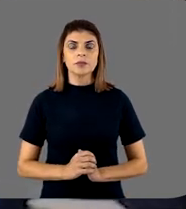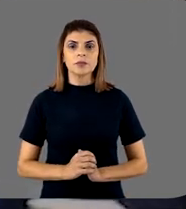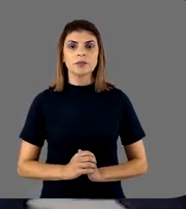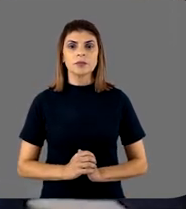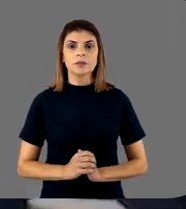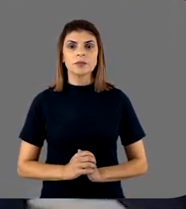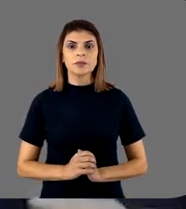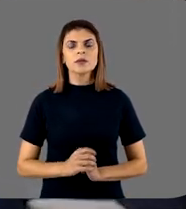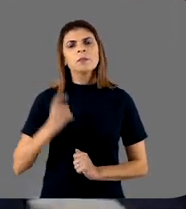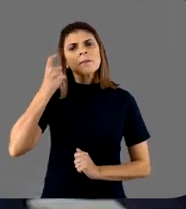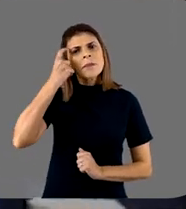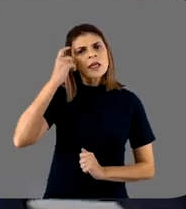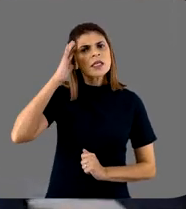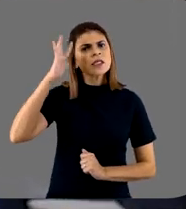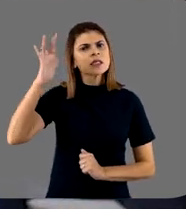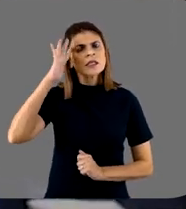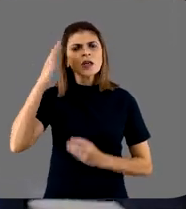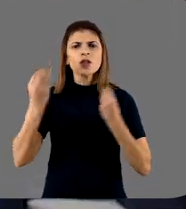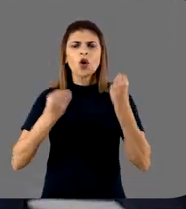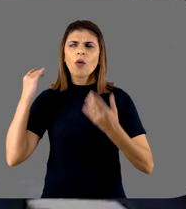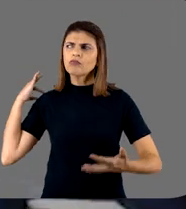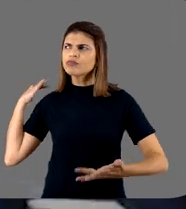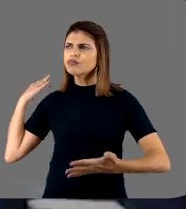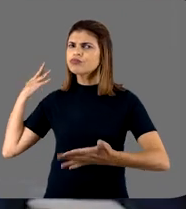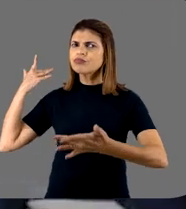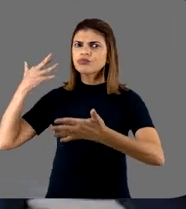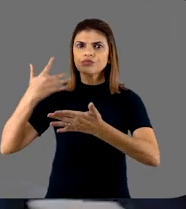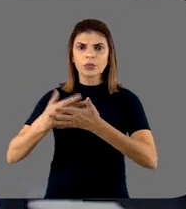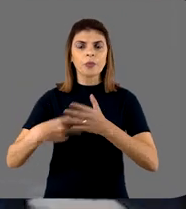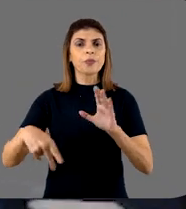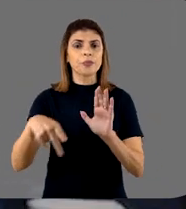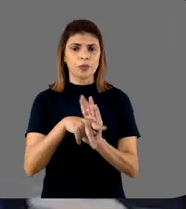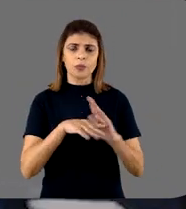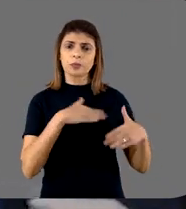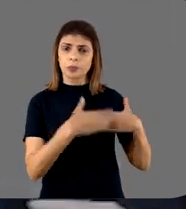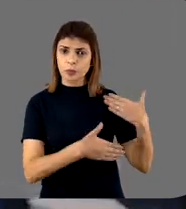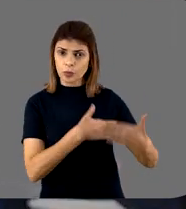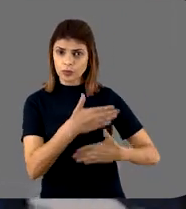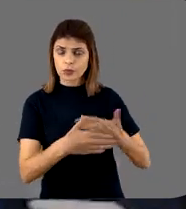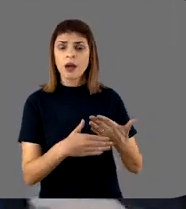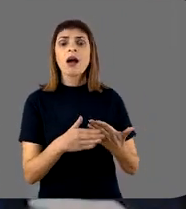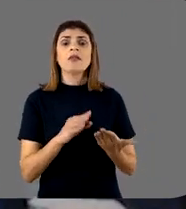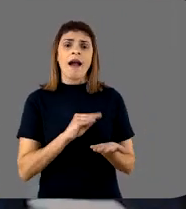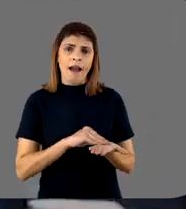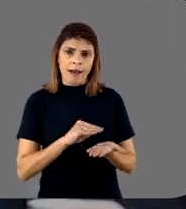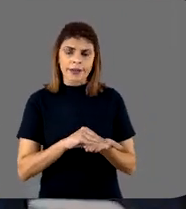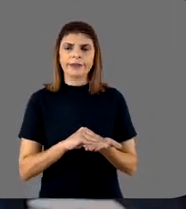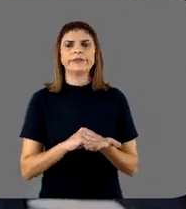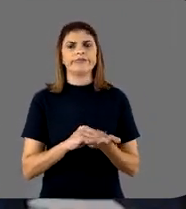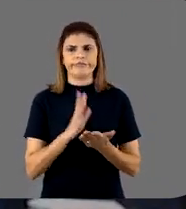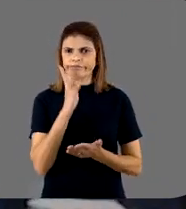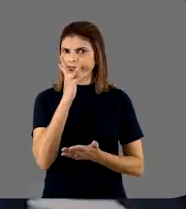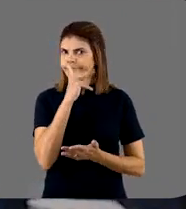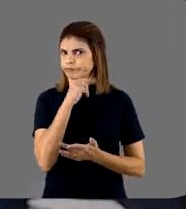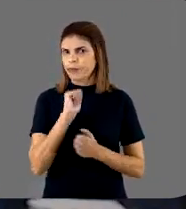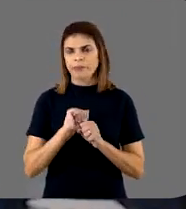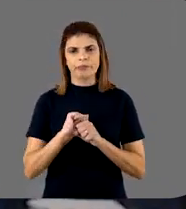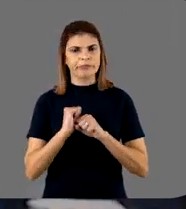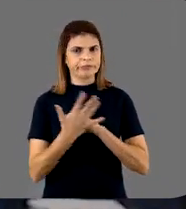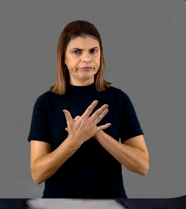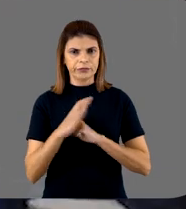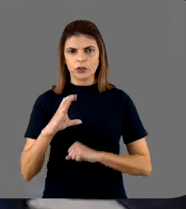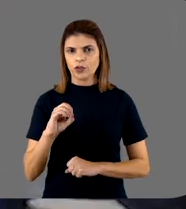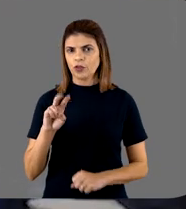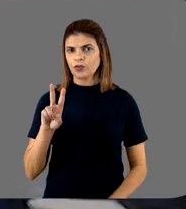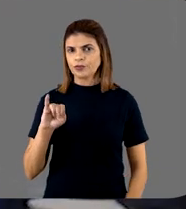assim, a gente pensando, né, fazendo uma retrospectiva dentro do processo ainda, né, a gente está longe